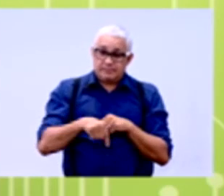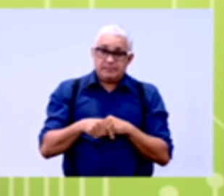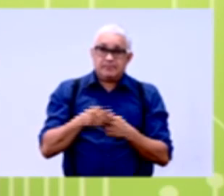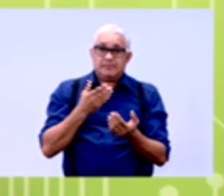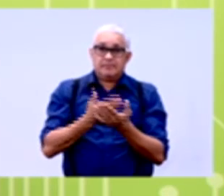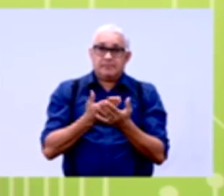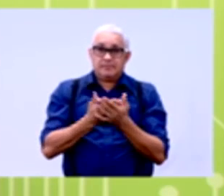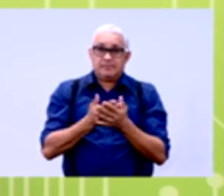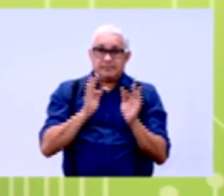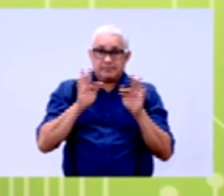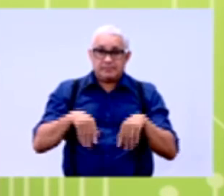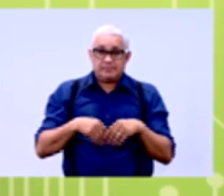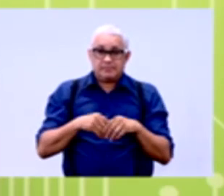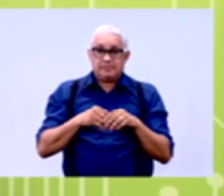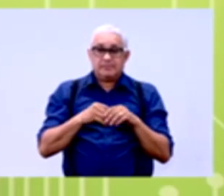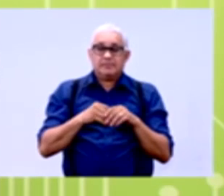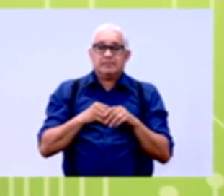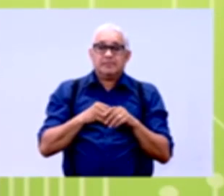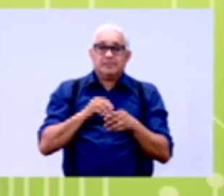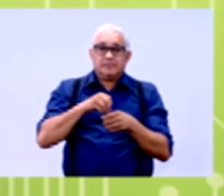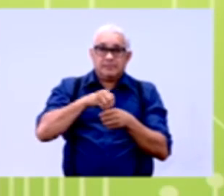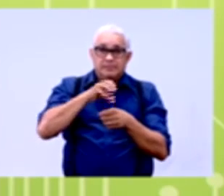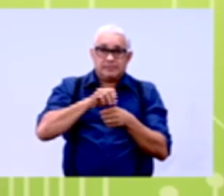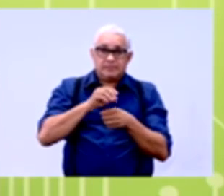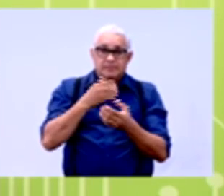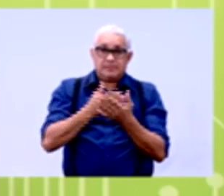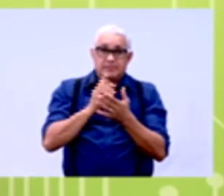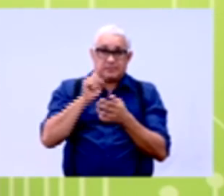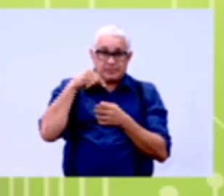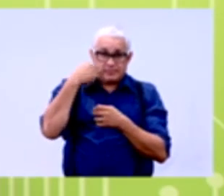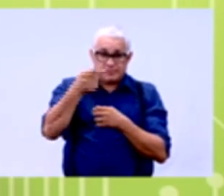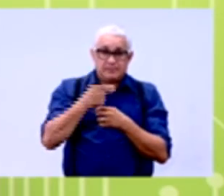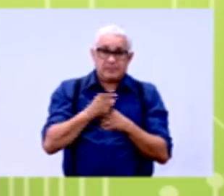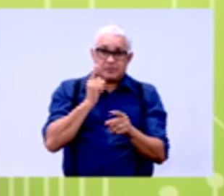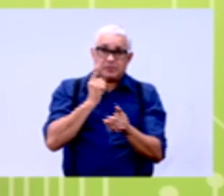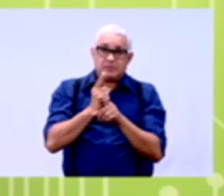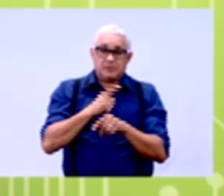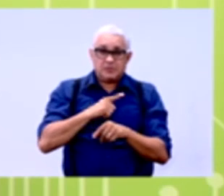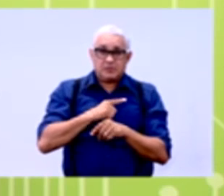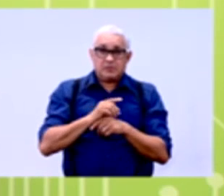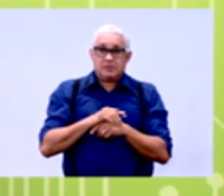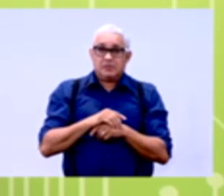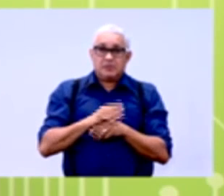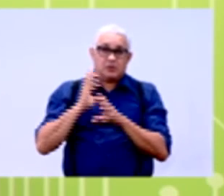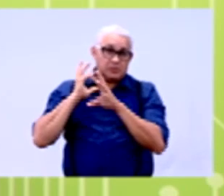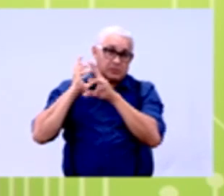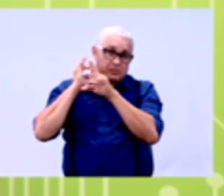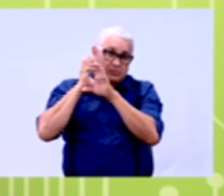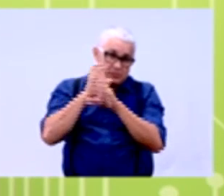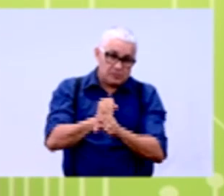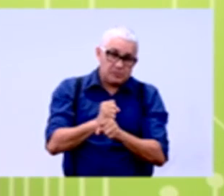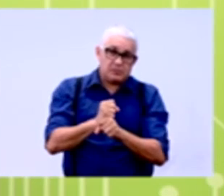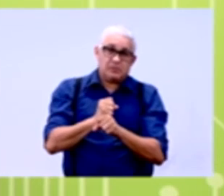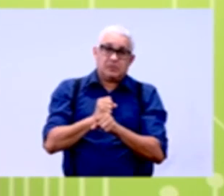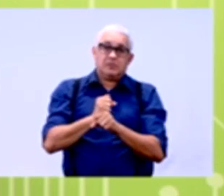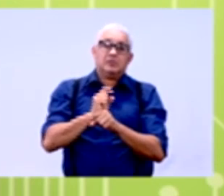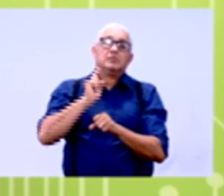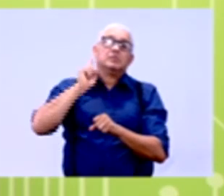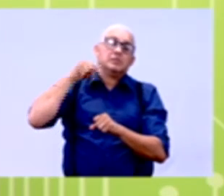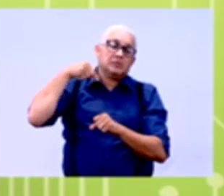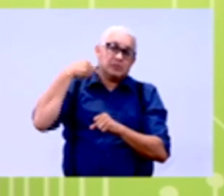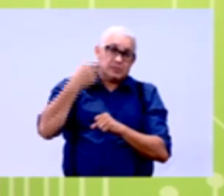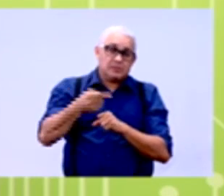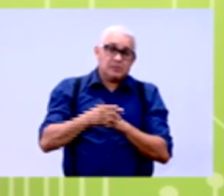aula, encerramos o nosso conteúdo. Na próxima aula, no nosso próximo encontro, faremos uma nossa aula de revisão, para então termos a